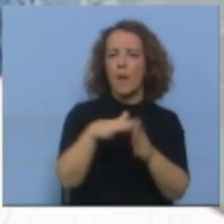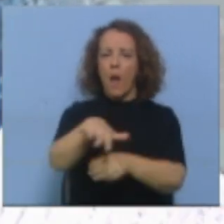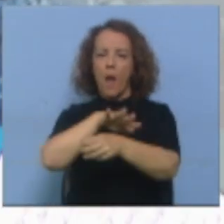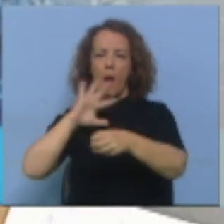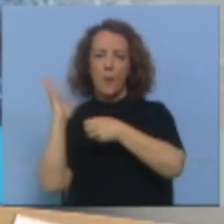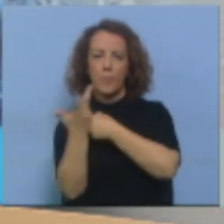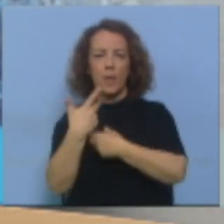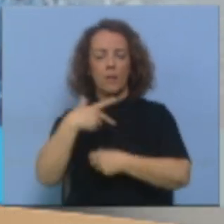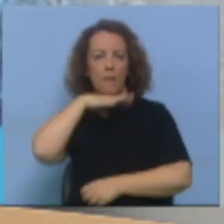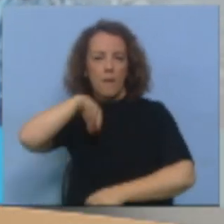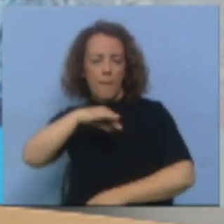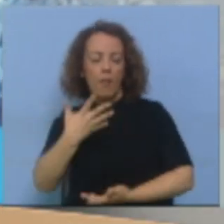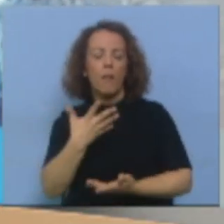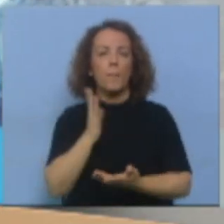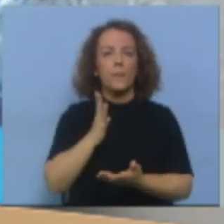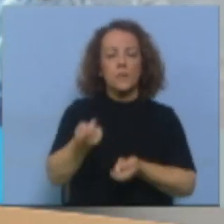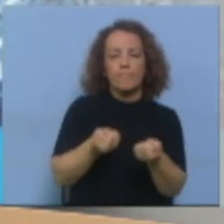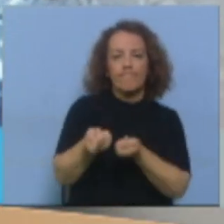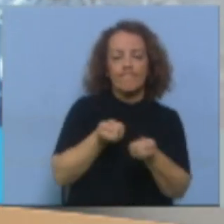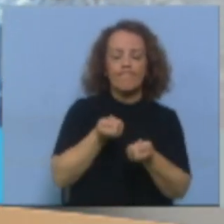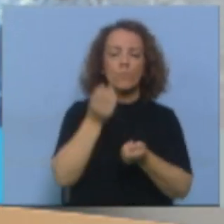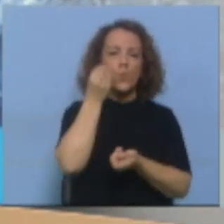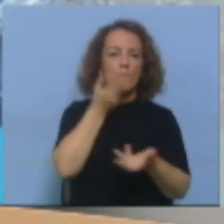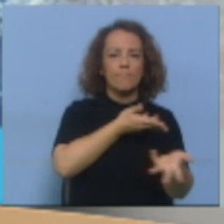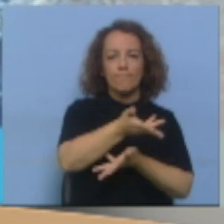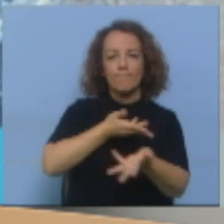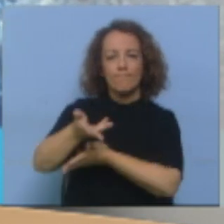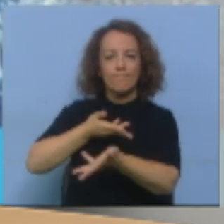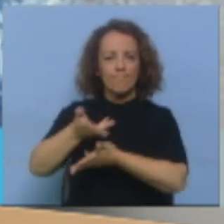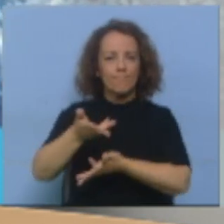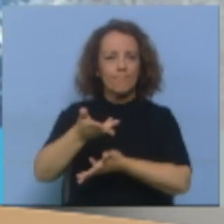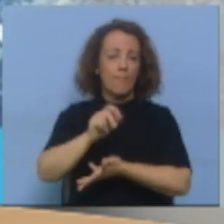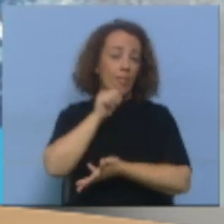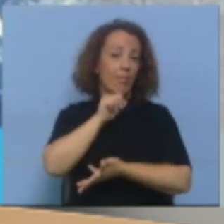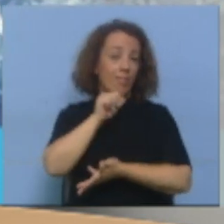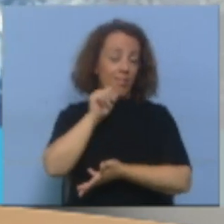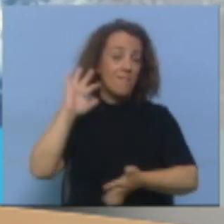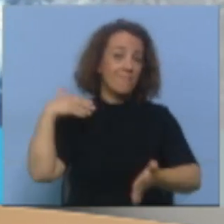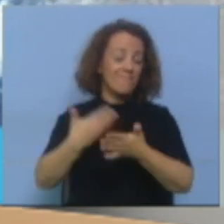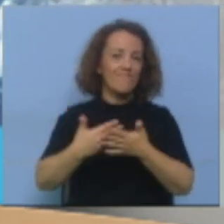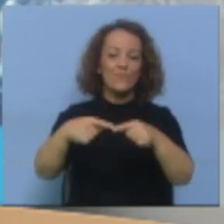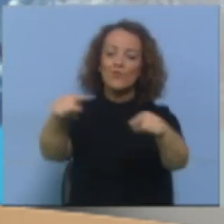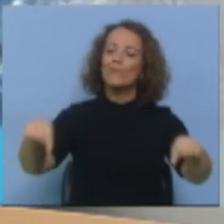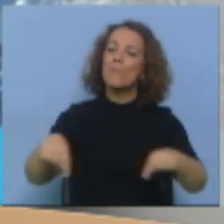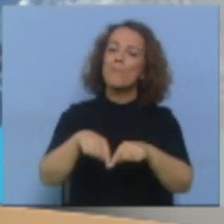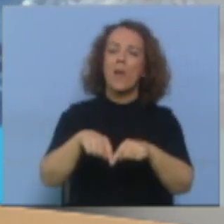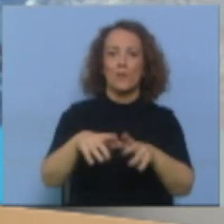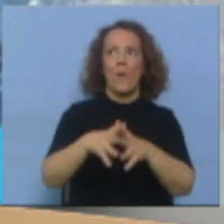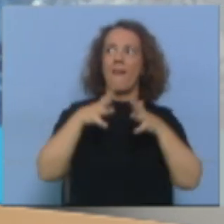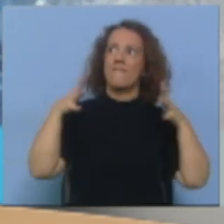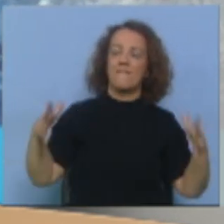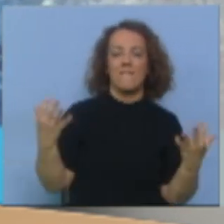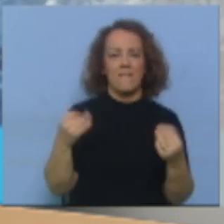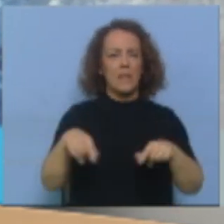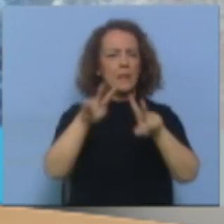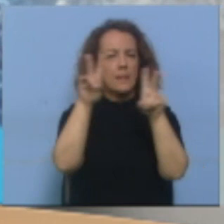necessidades de reorganização e do cuidado de relações humanas que habitualmente aconteciam em espaços muito mais amplos. Um